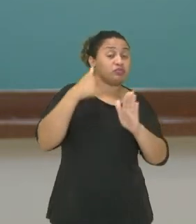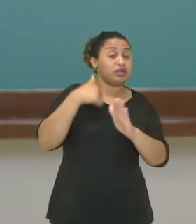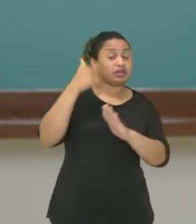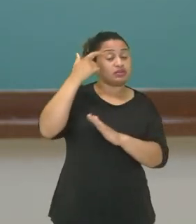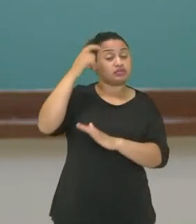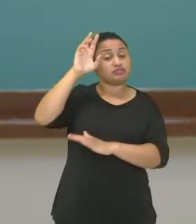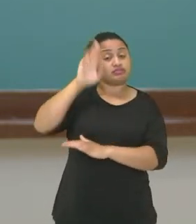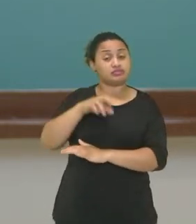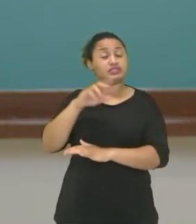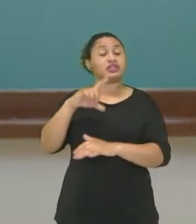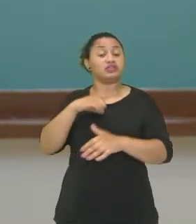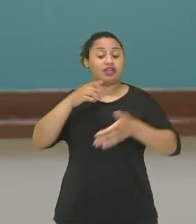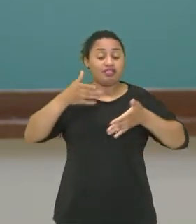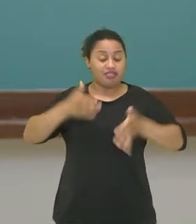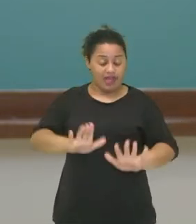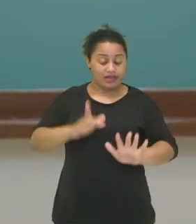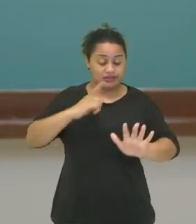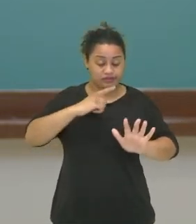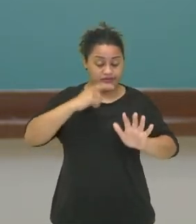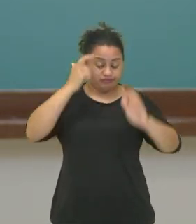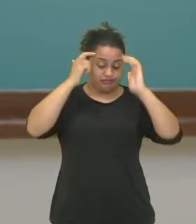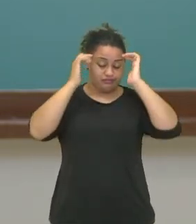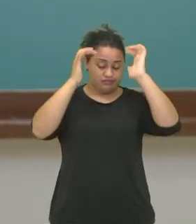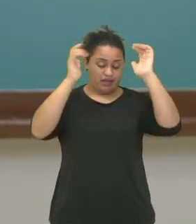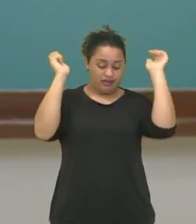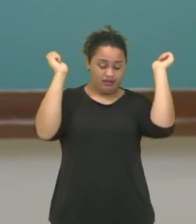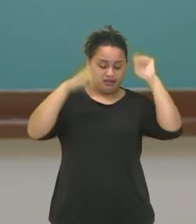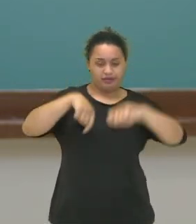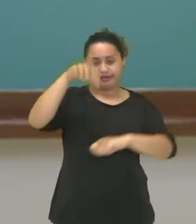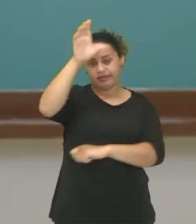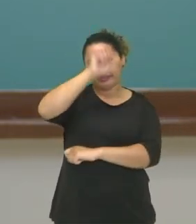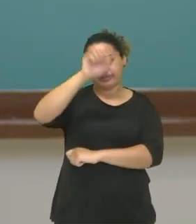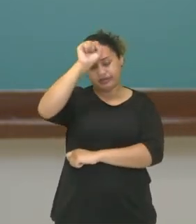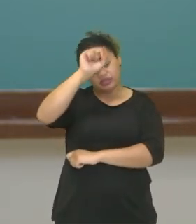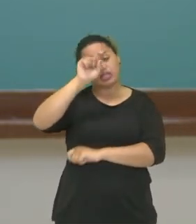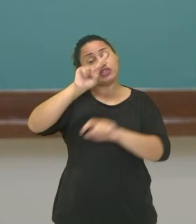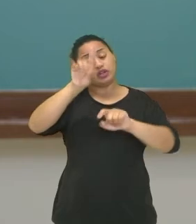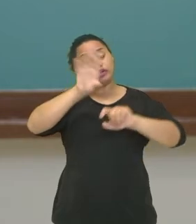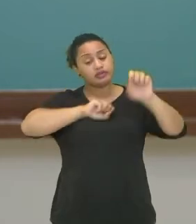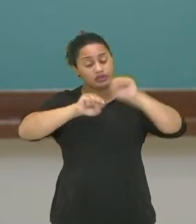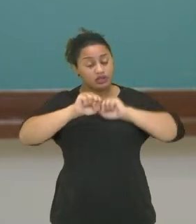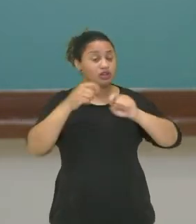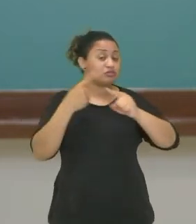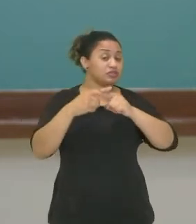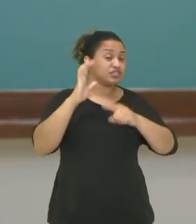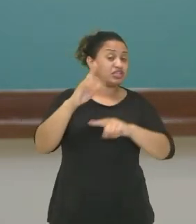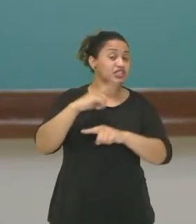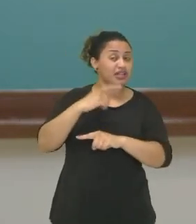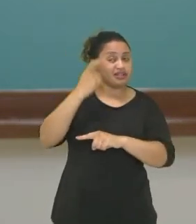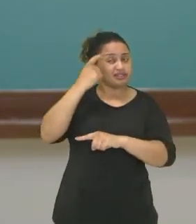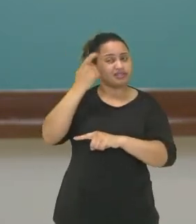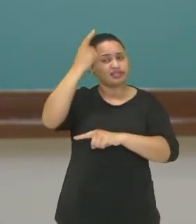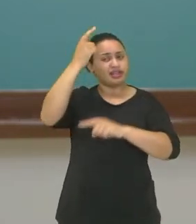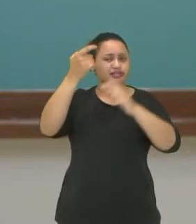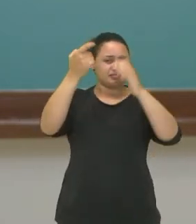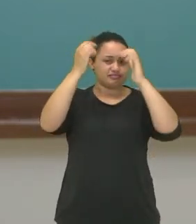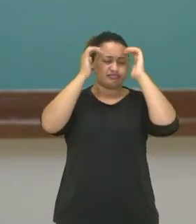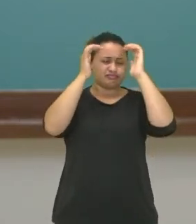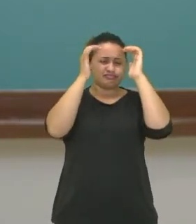com categorias na mente, com a capacidade de aprender, e só apreendo porque já tenho essas ideias, de onde vêm essas